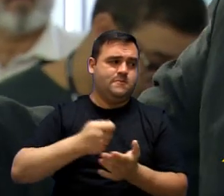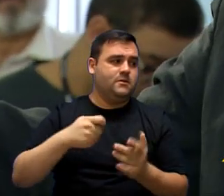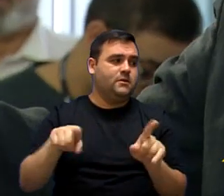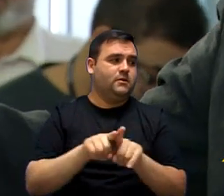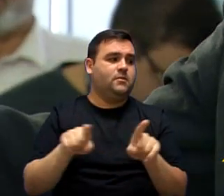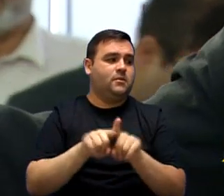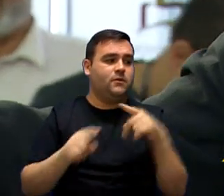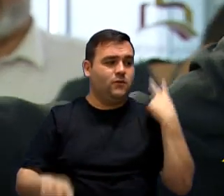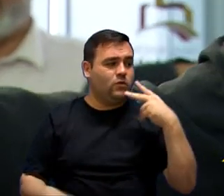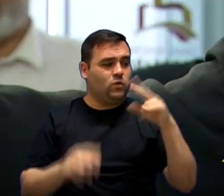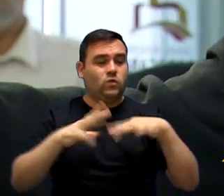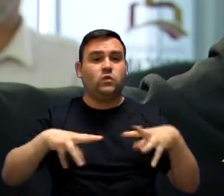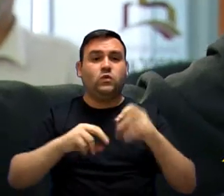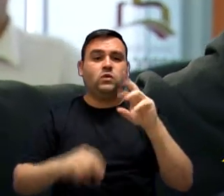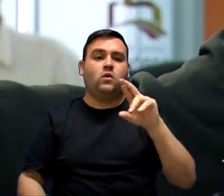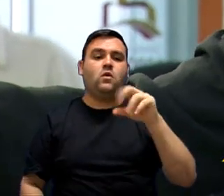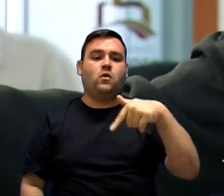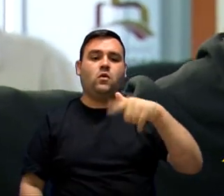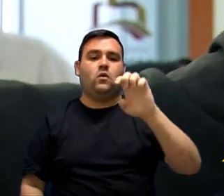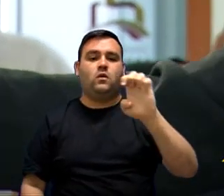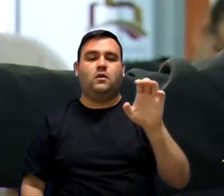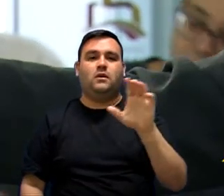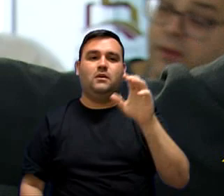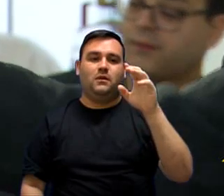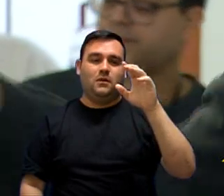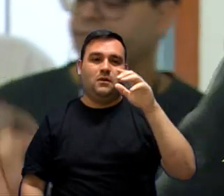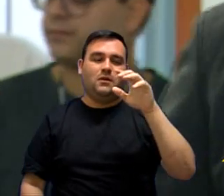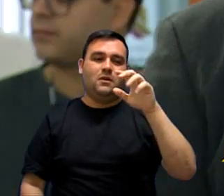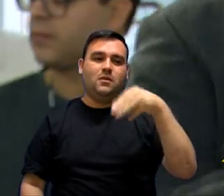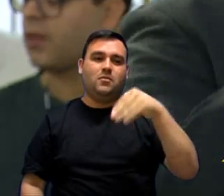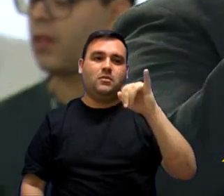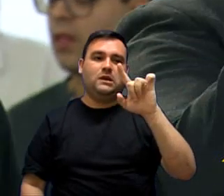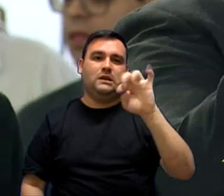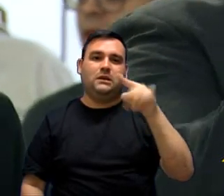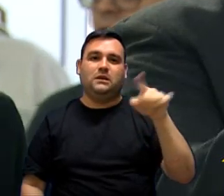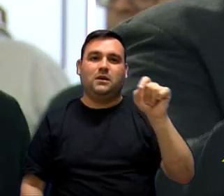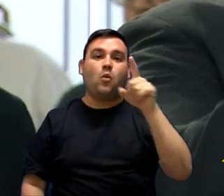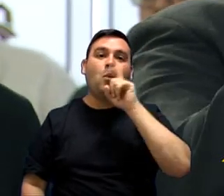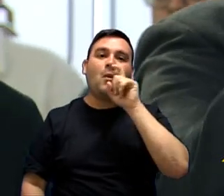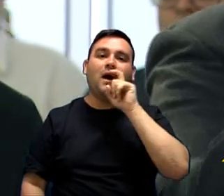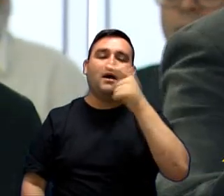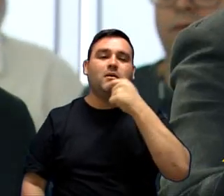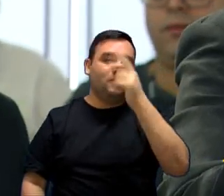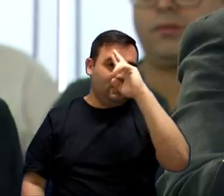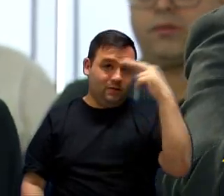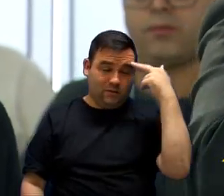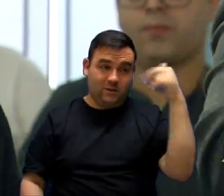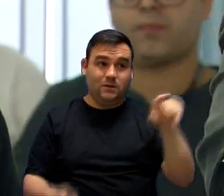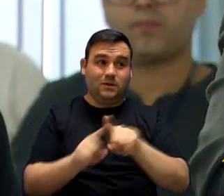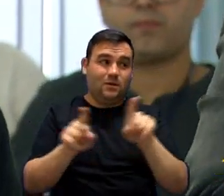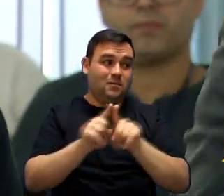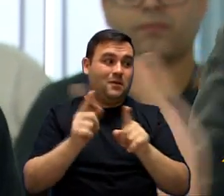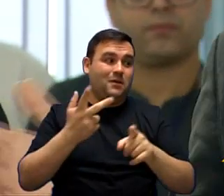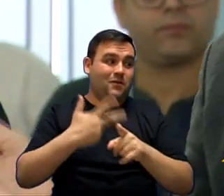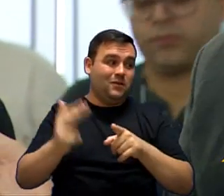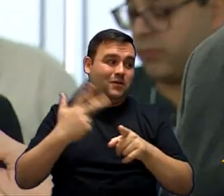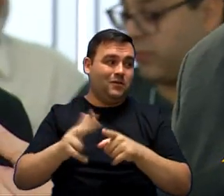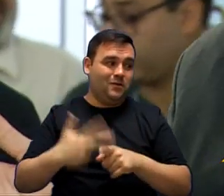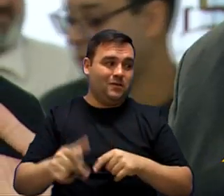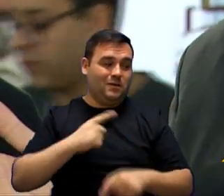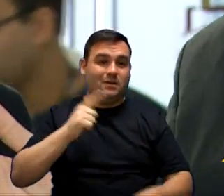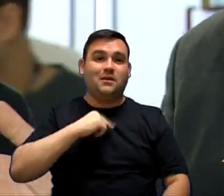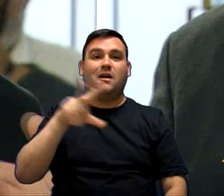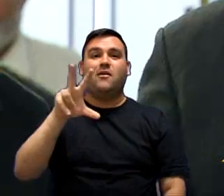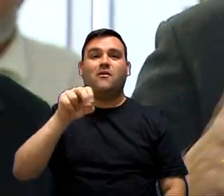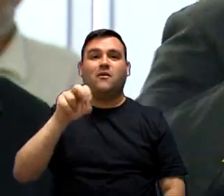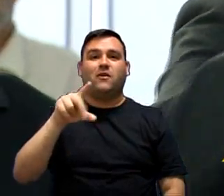todos os vereadores. O Roque Militão, ei, Roque, que está nos assistindo. E a vitoriosa, que é Vitória, mas na verdade é